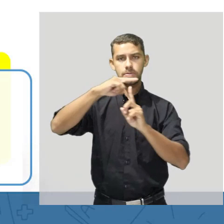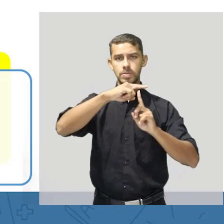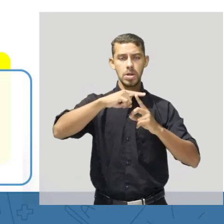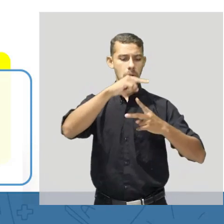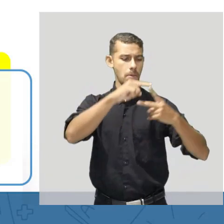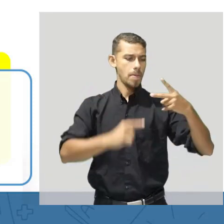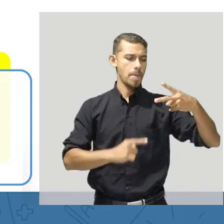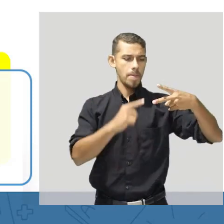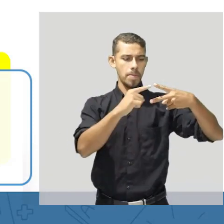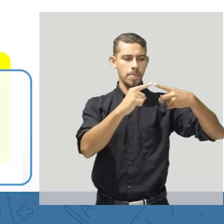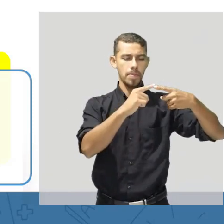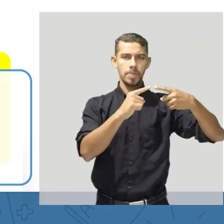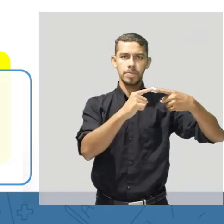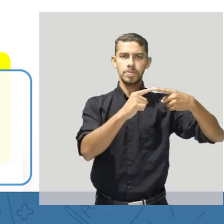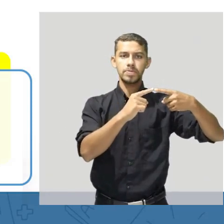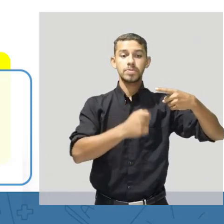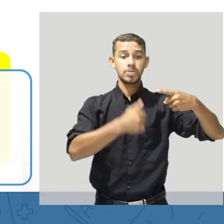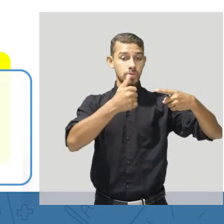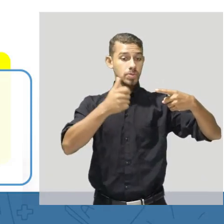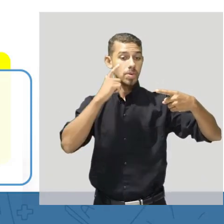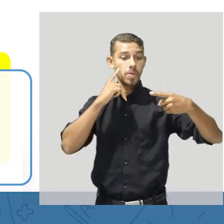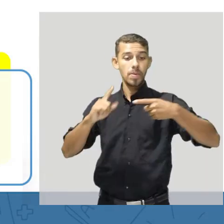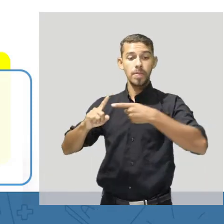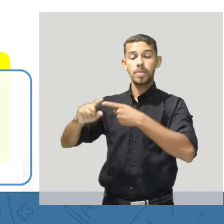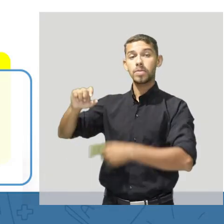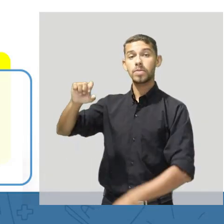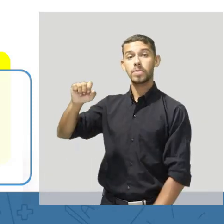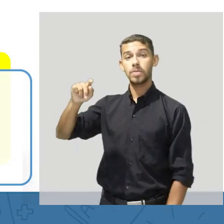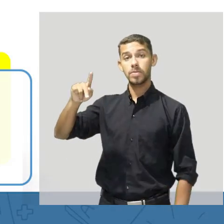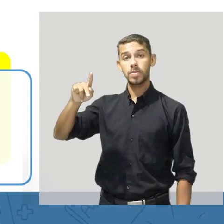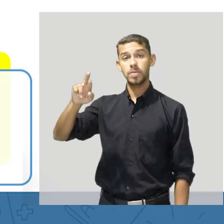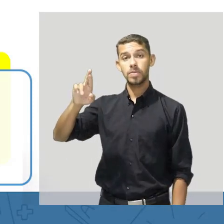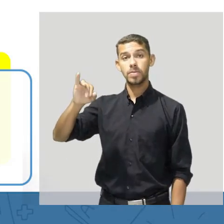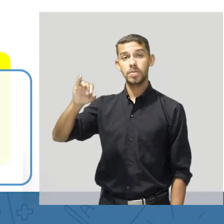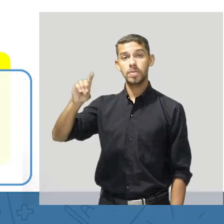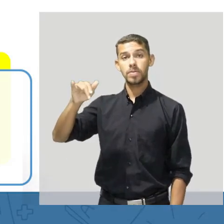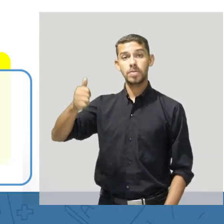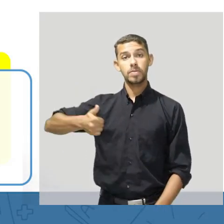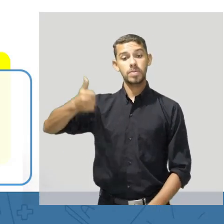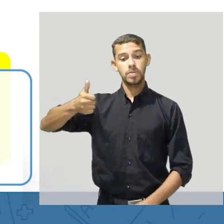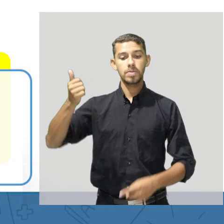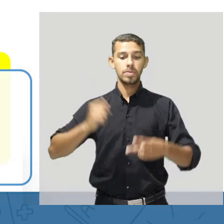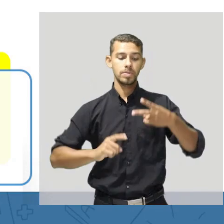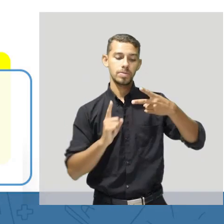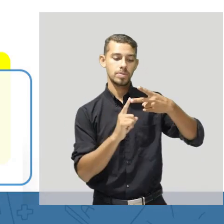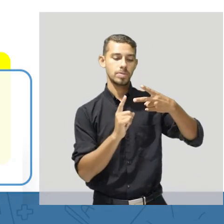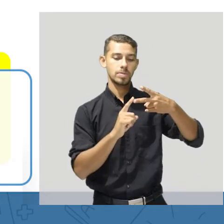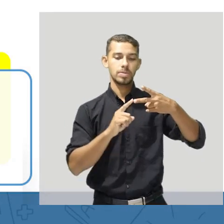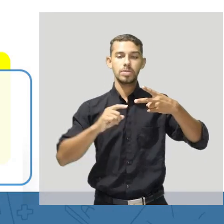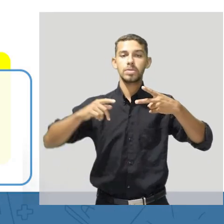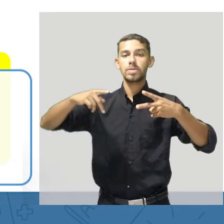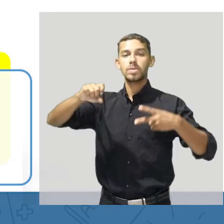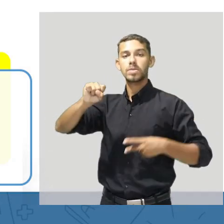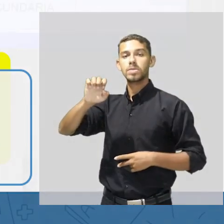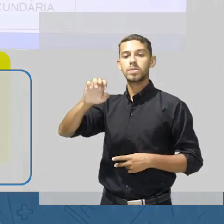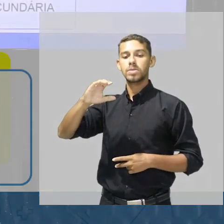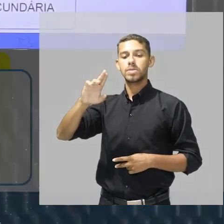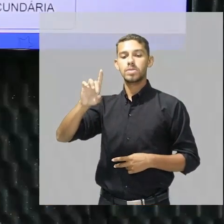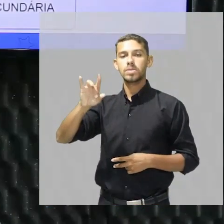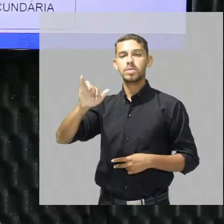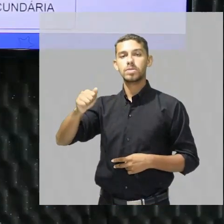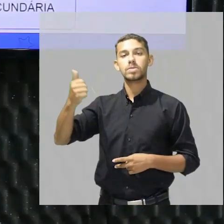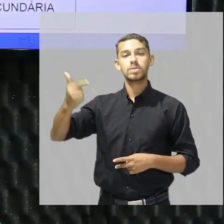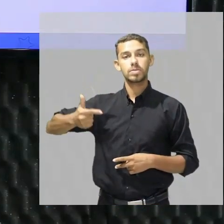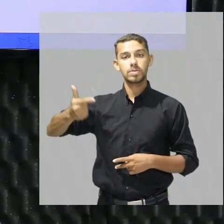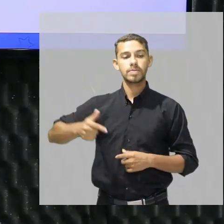processos de sucessão ecológica. Nós temos aqui a sucessão ecológica primária e a sucessão ecológica secundária. Qual é a